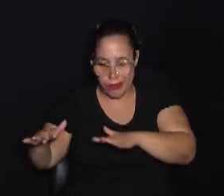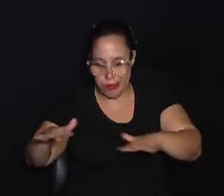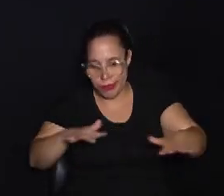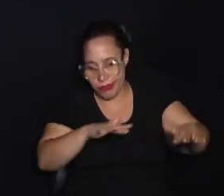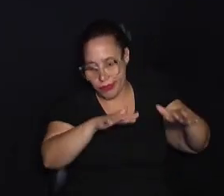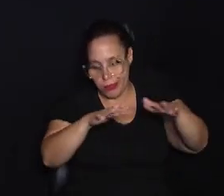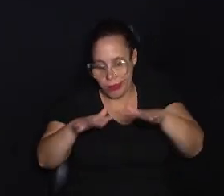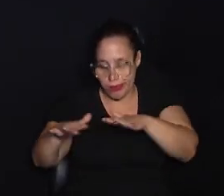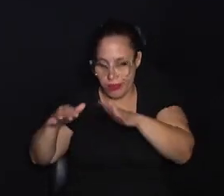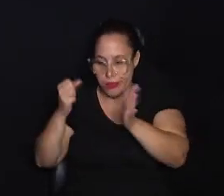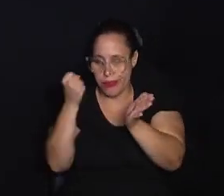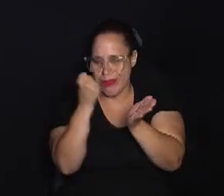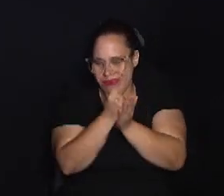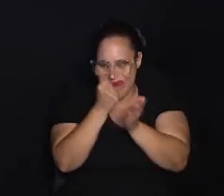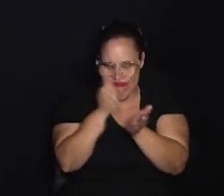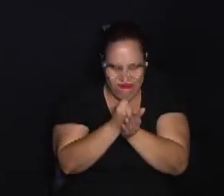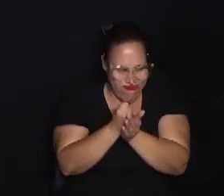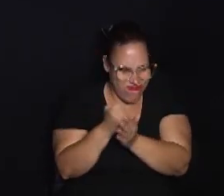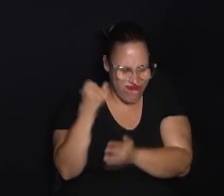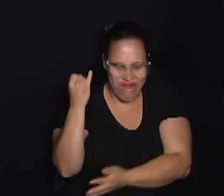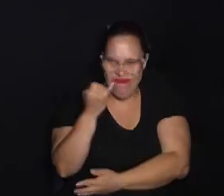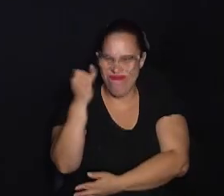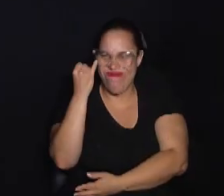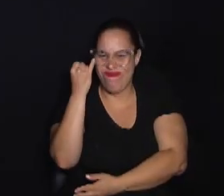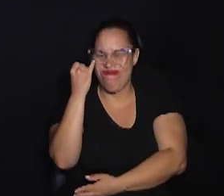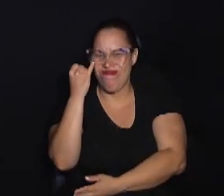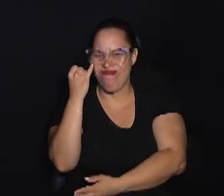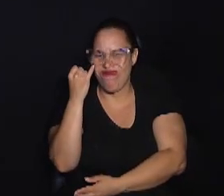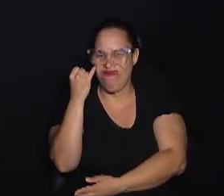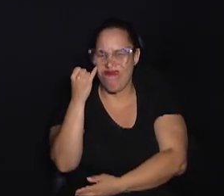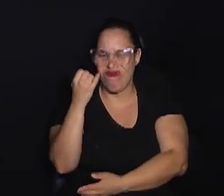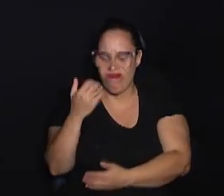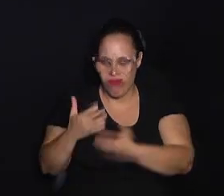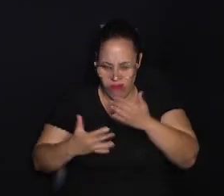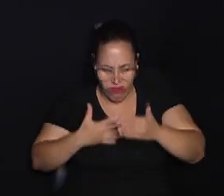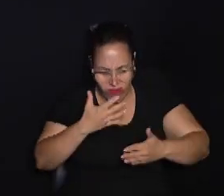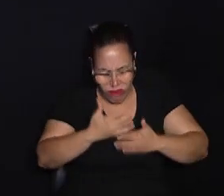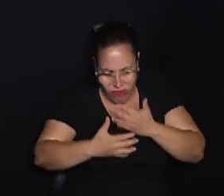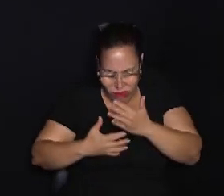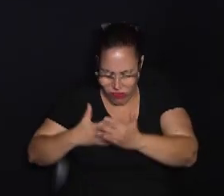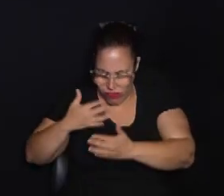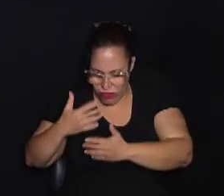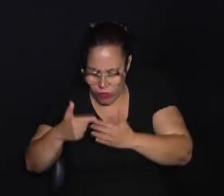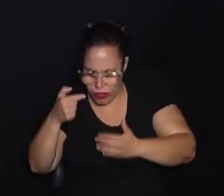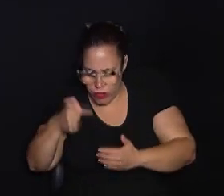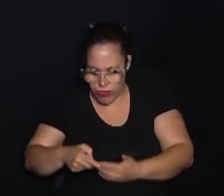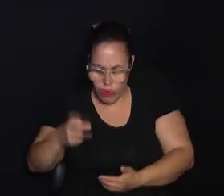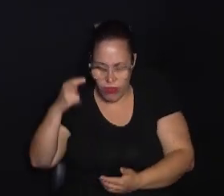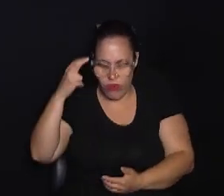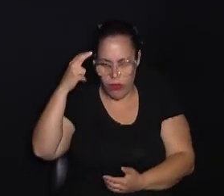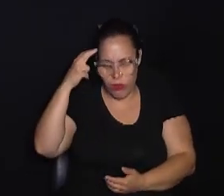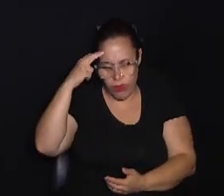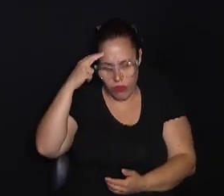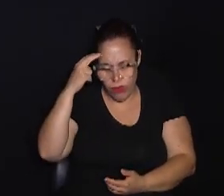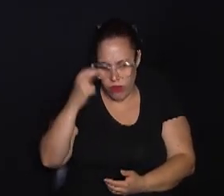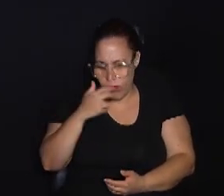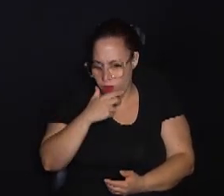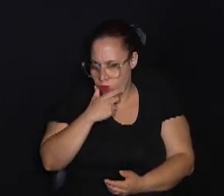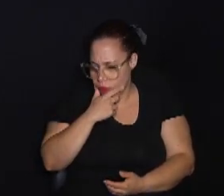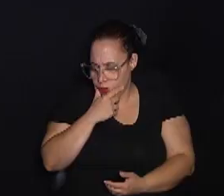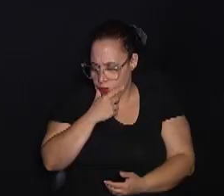com um marco muito importante. E a contribuição negra para essa cidade hoje, ela não pode